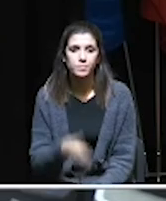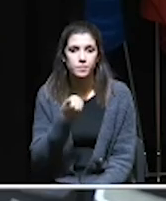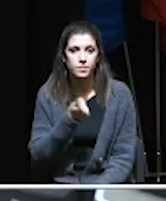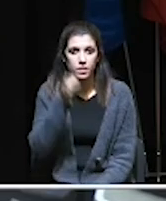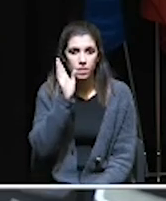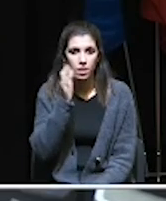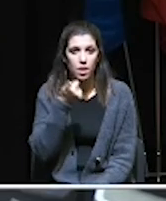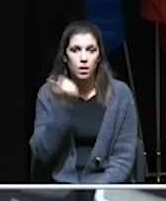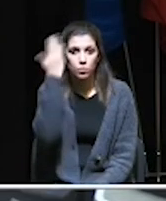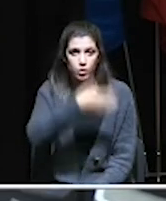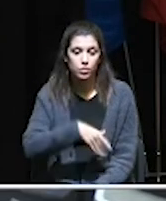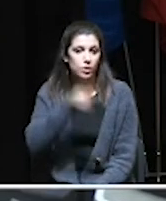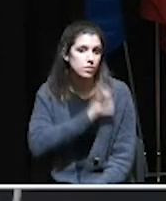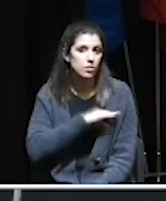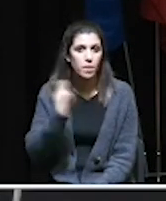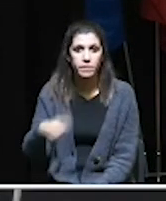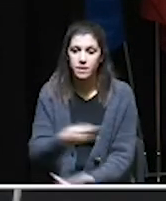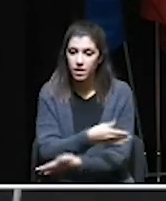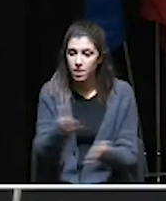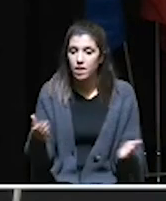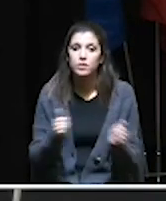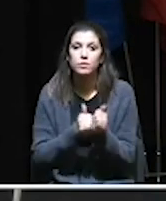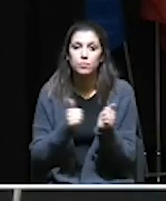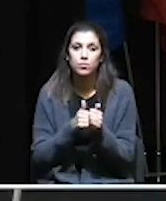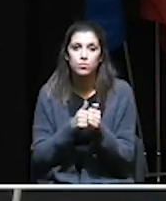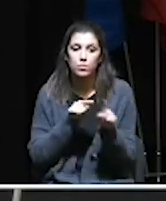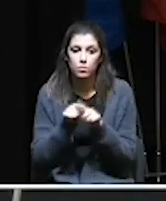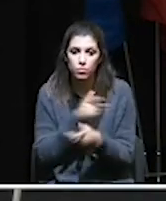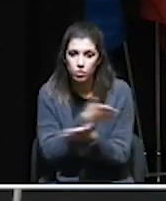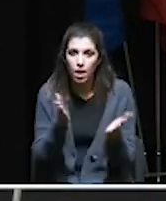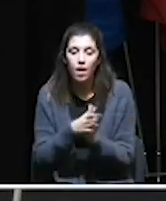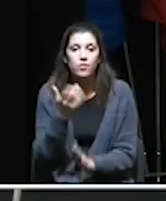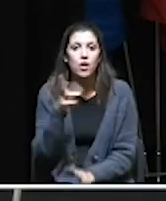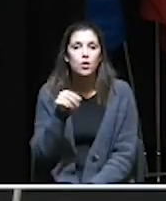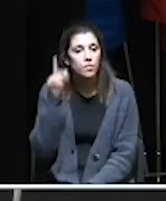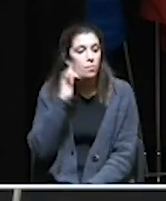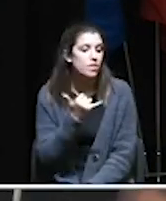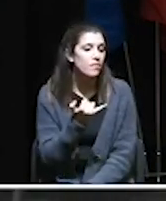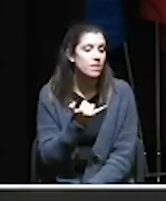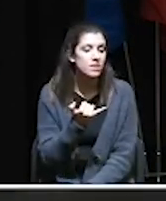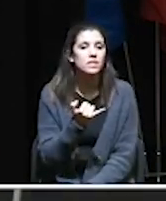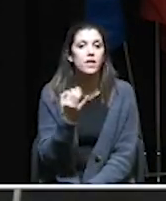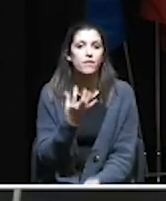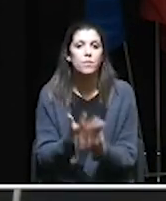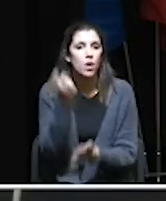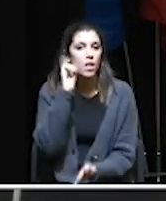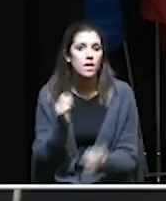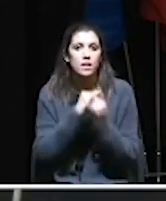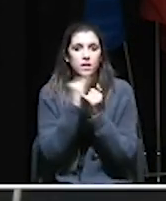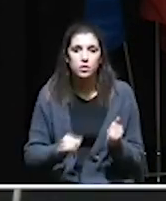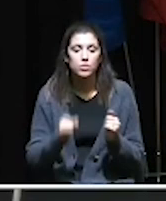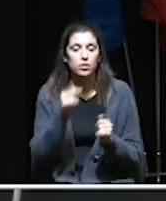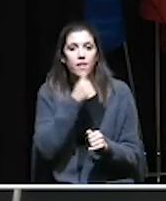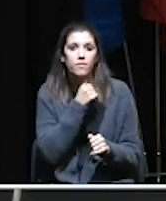Boa noite, Sra. Presidente, senhoras e senhores deputados. No dia 25 de novembro assinalámos mais um Dia Internacional pela